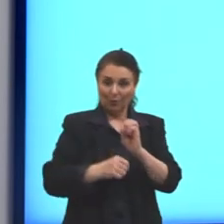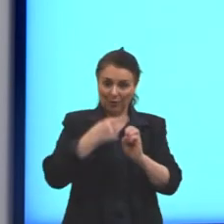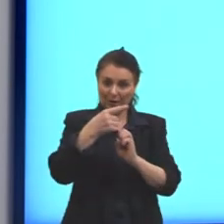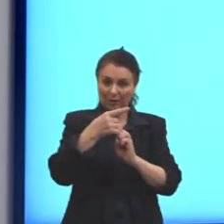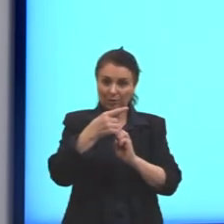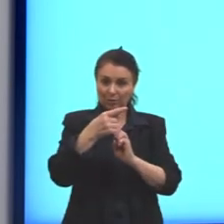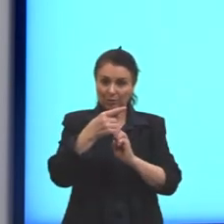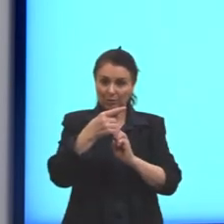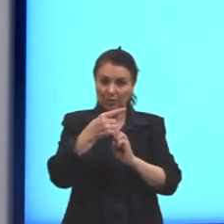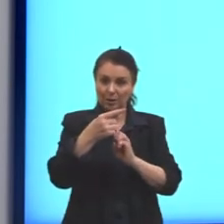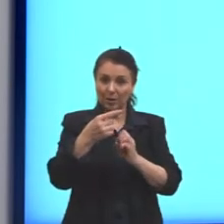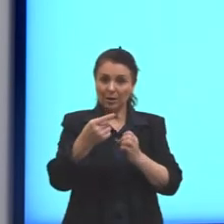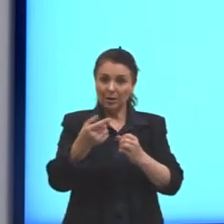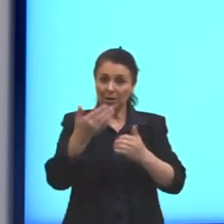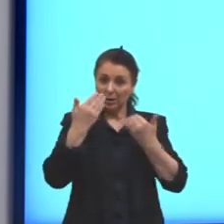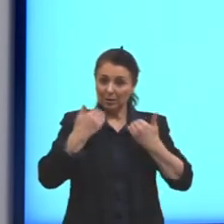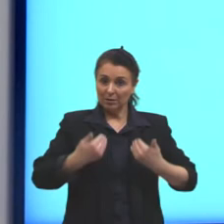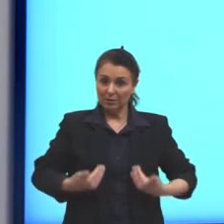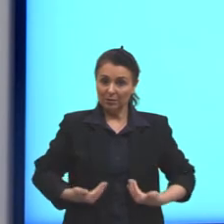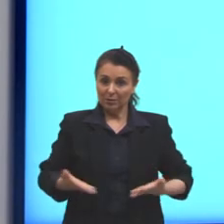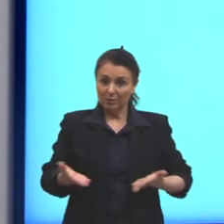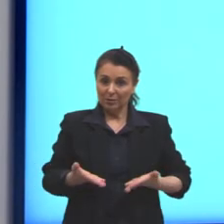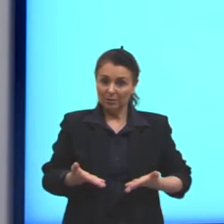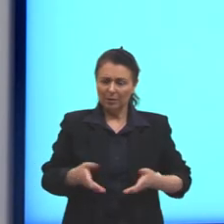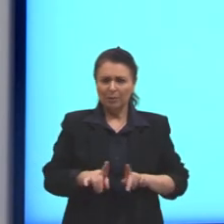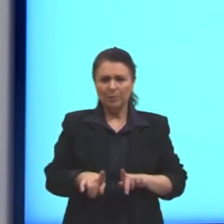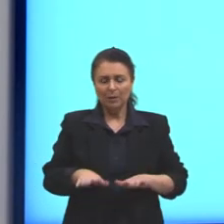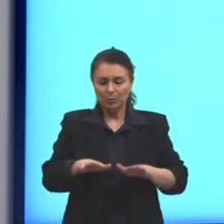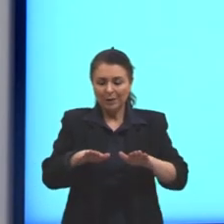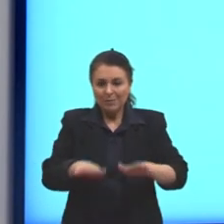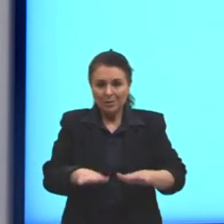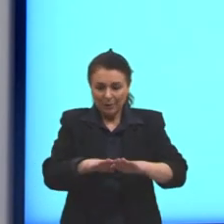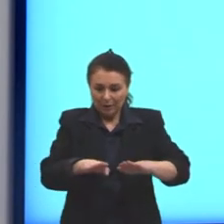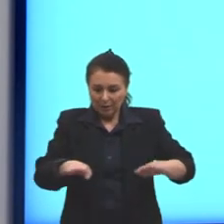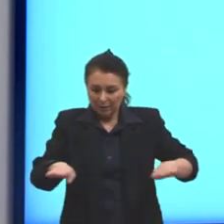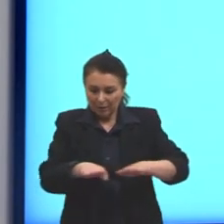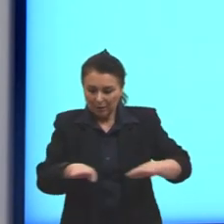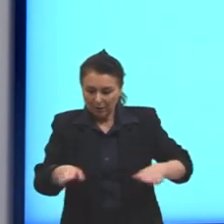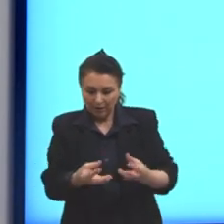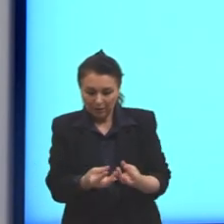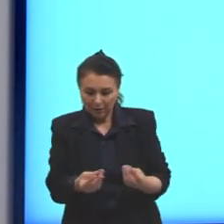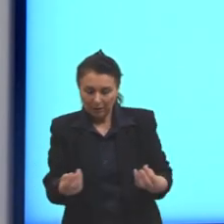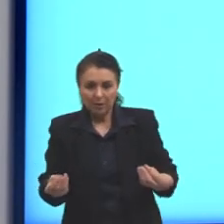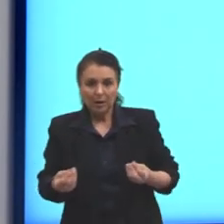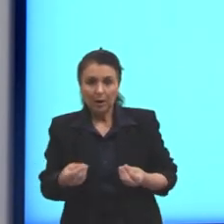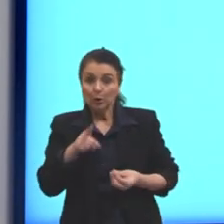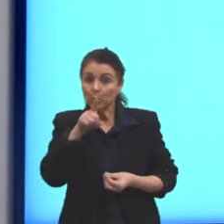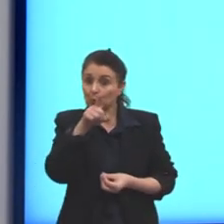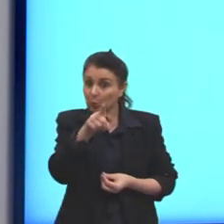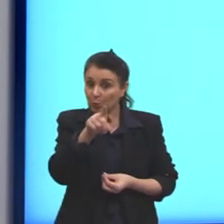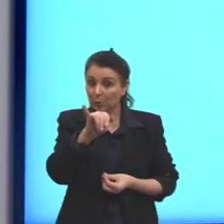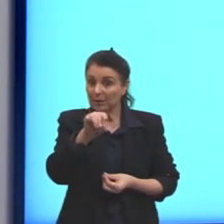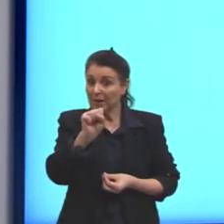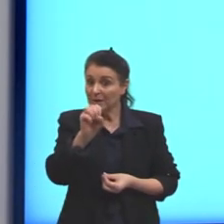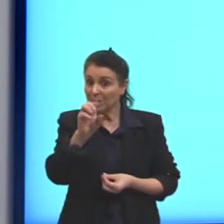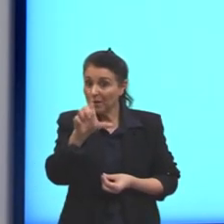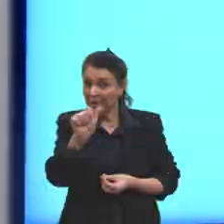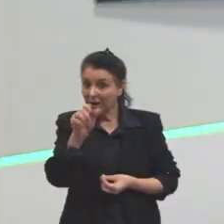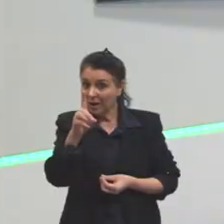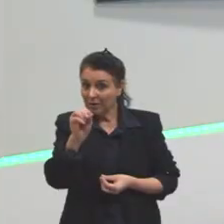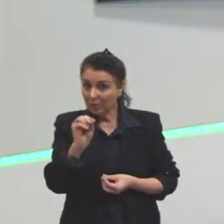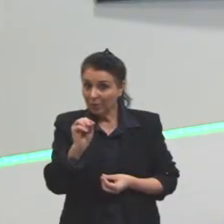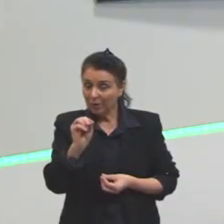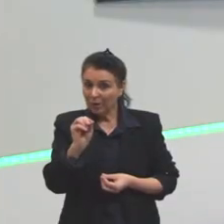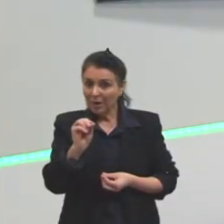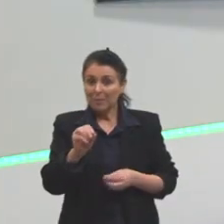para você só que você tá em cima do tapete como né tá em cima do tapete você tá isolado e aí quando você entra